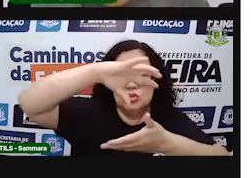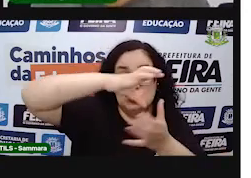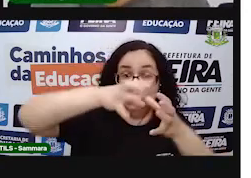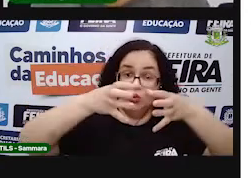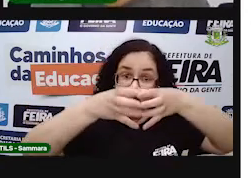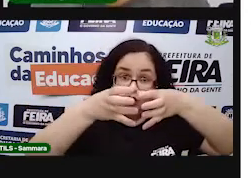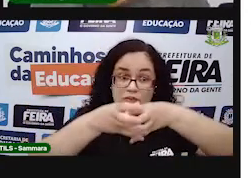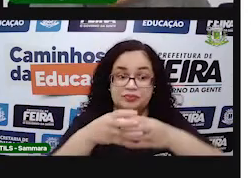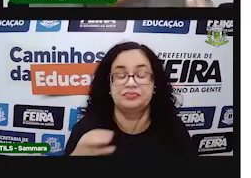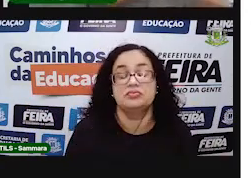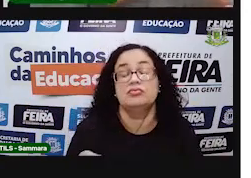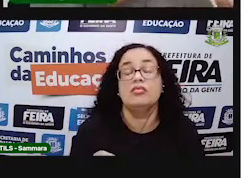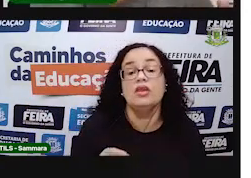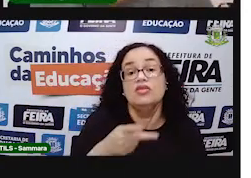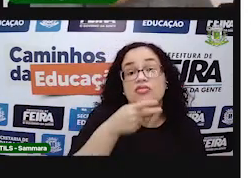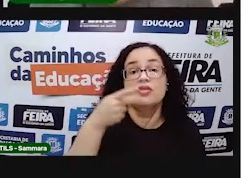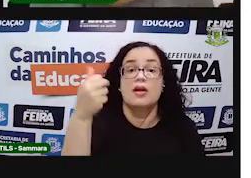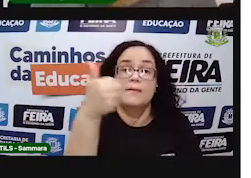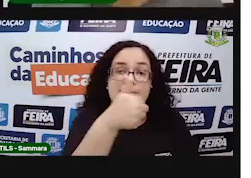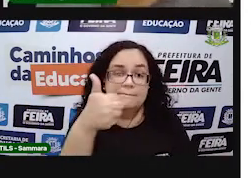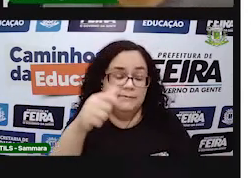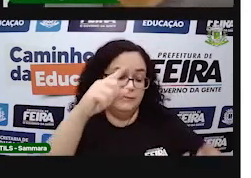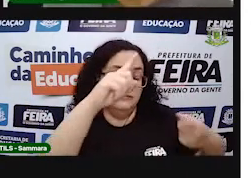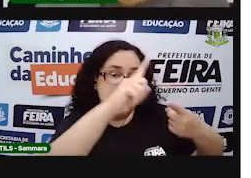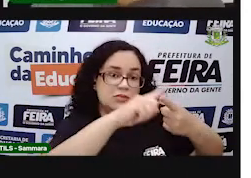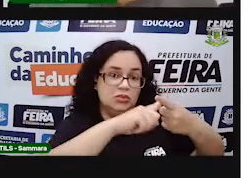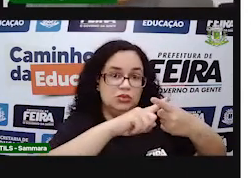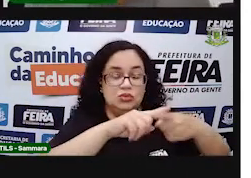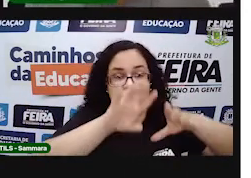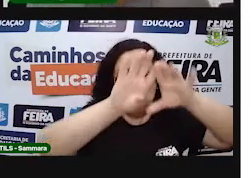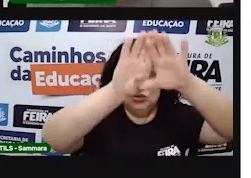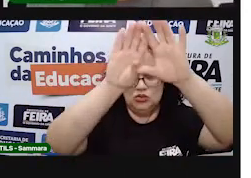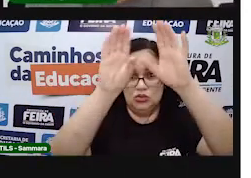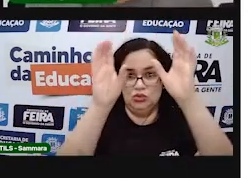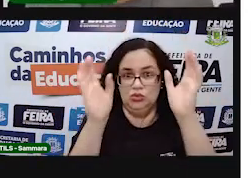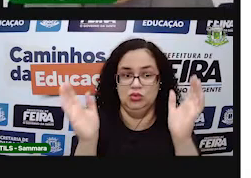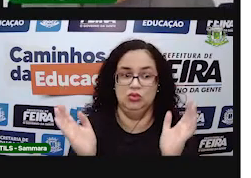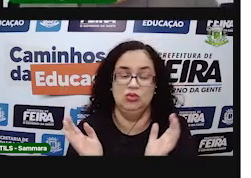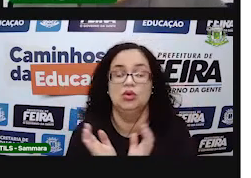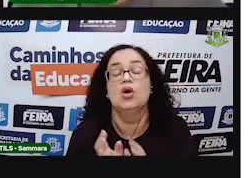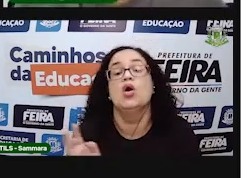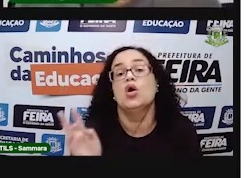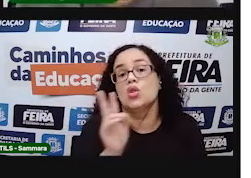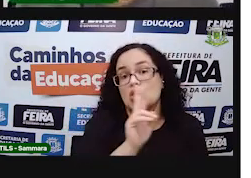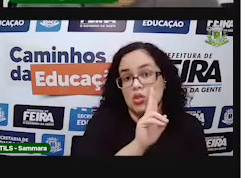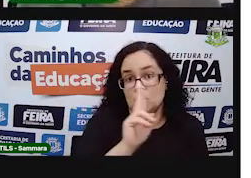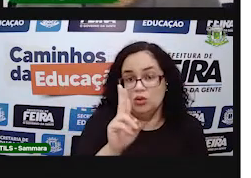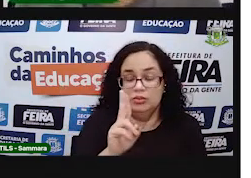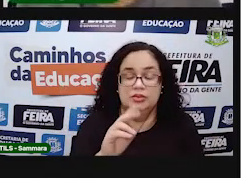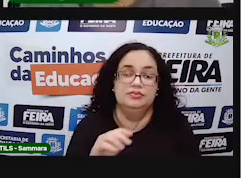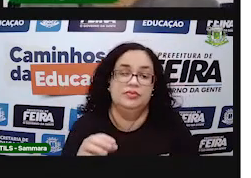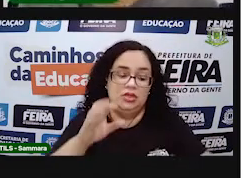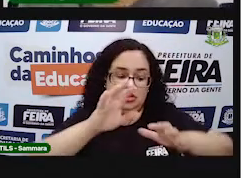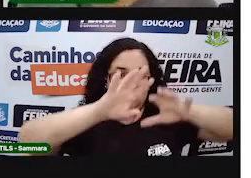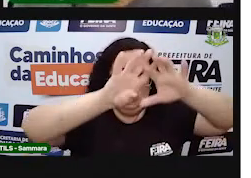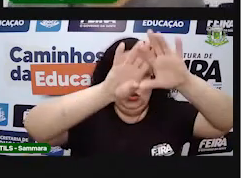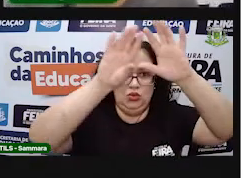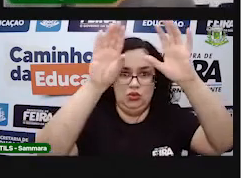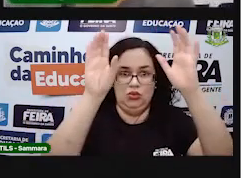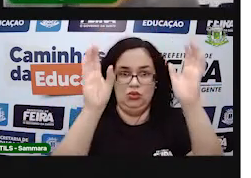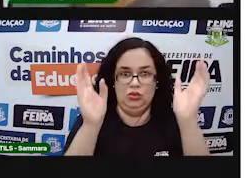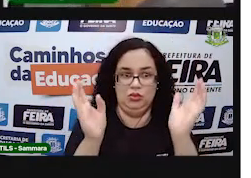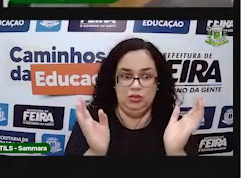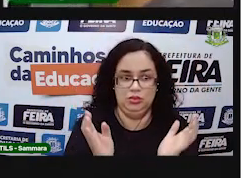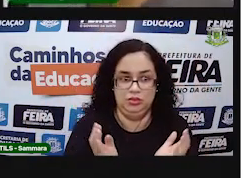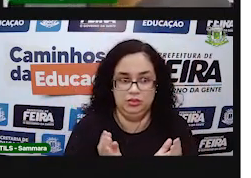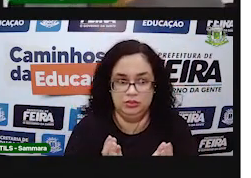grupos? Então vamos lá. Vamos falar primeiro do grupo dos corpos redondos. Bom, como o nome já diz, corpos